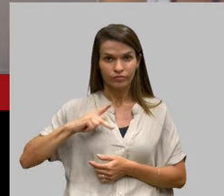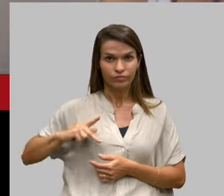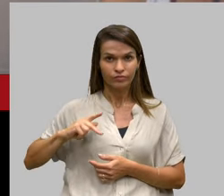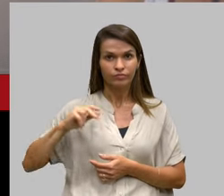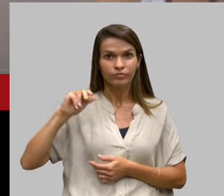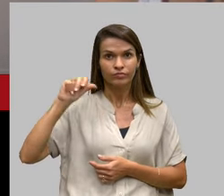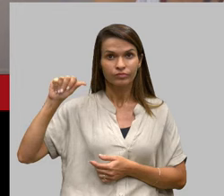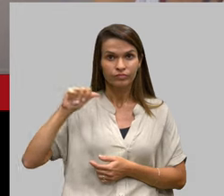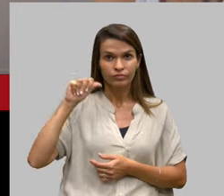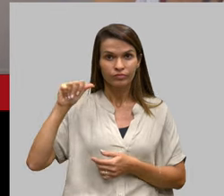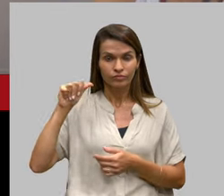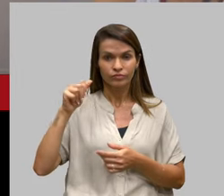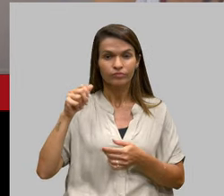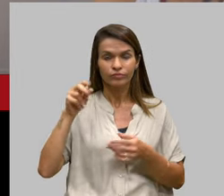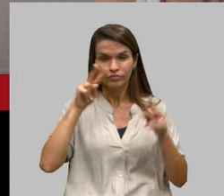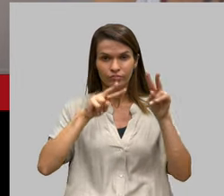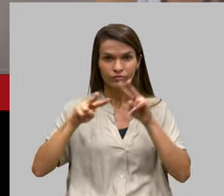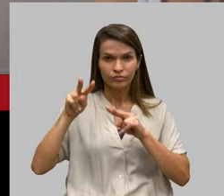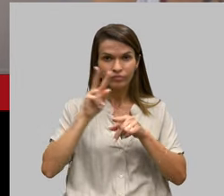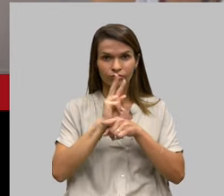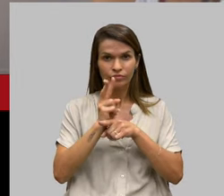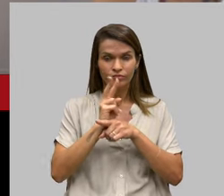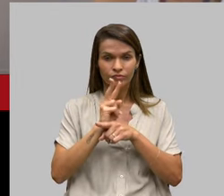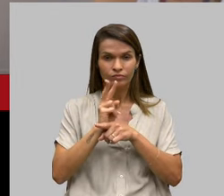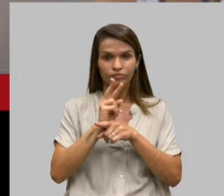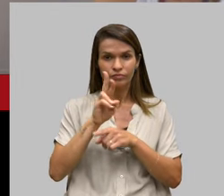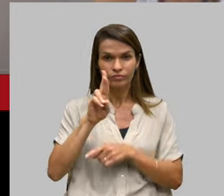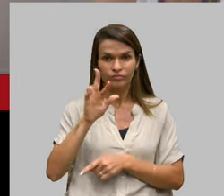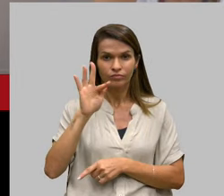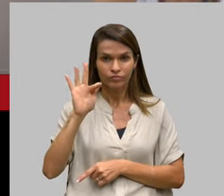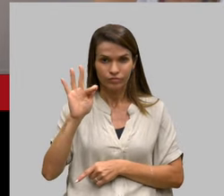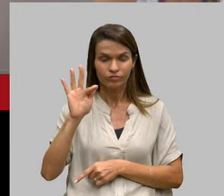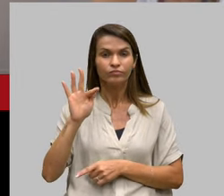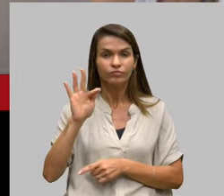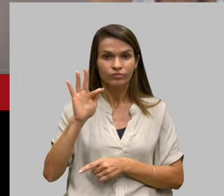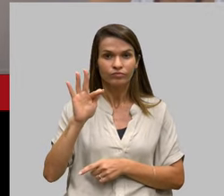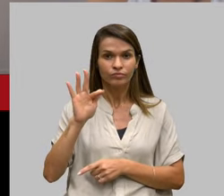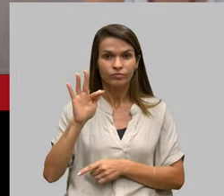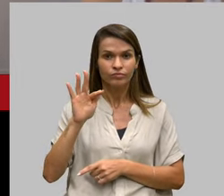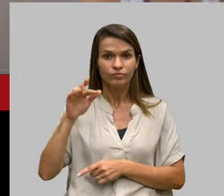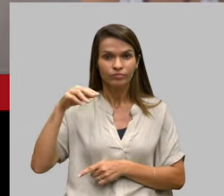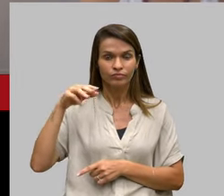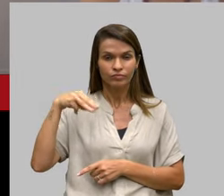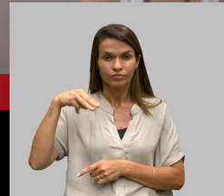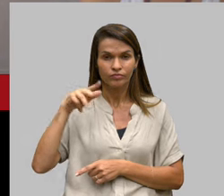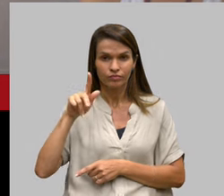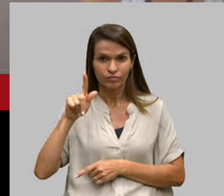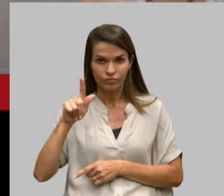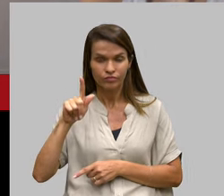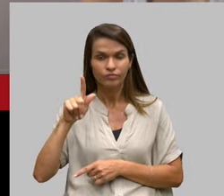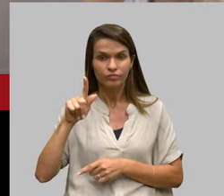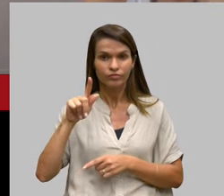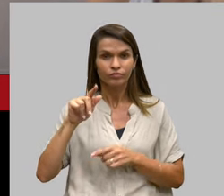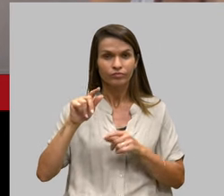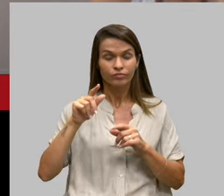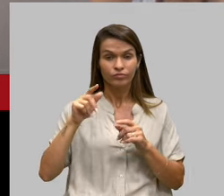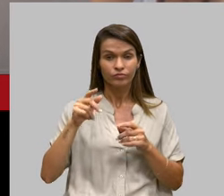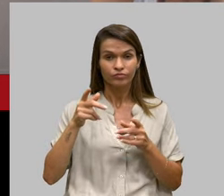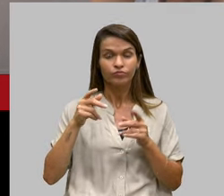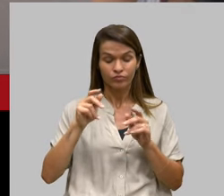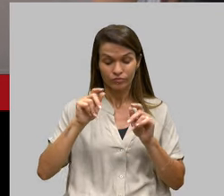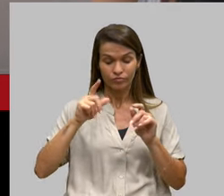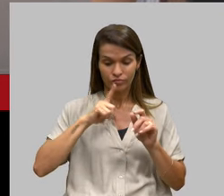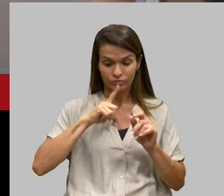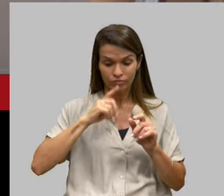auditores fiscais da Receita Federal do Brasil em Minas anfip MG que disporá dos mesmos 20